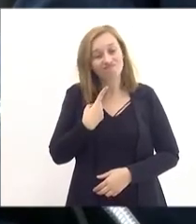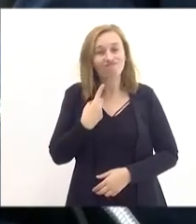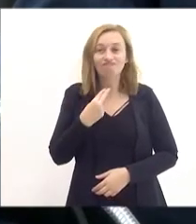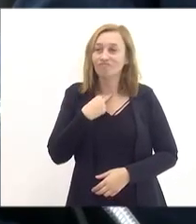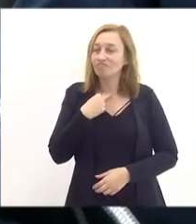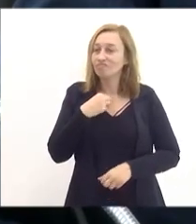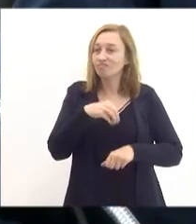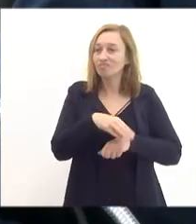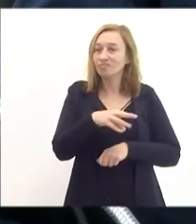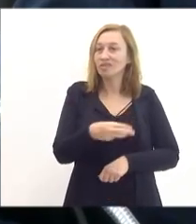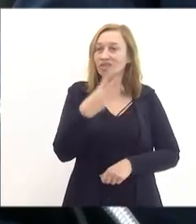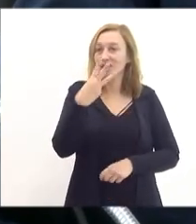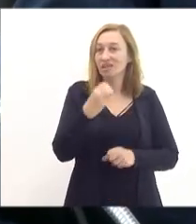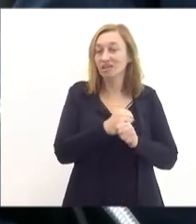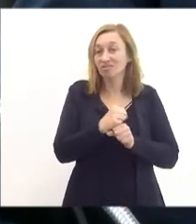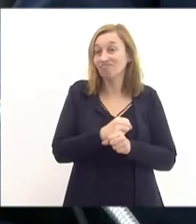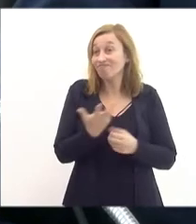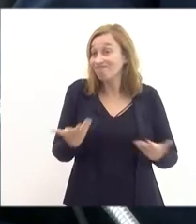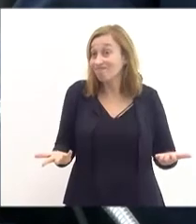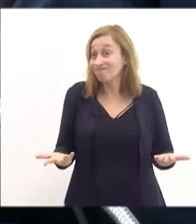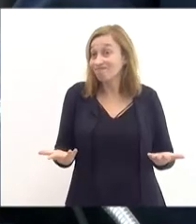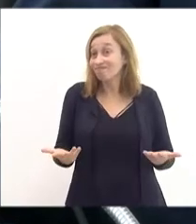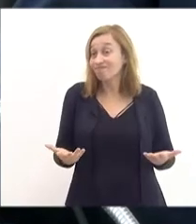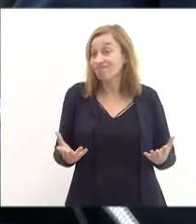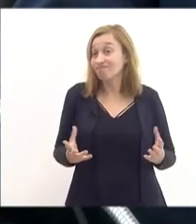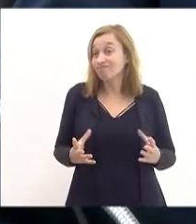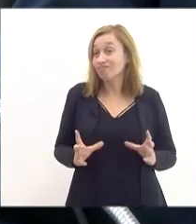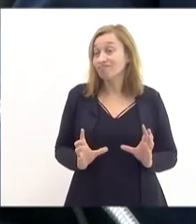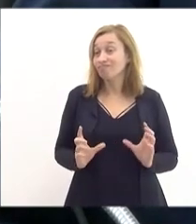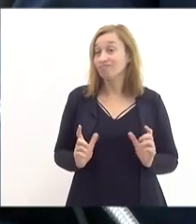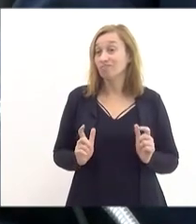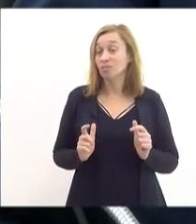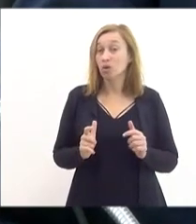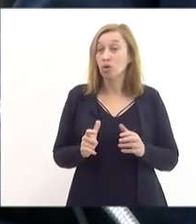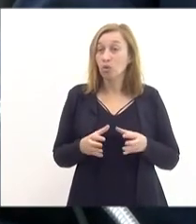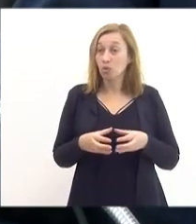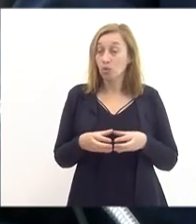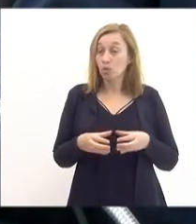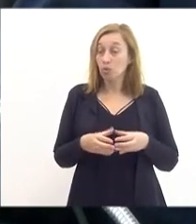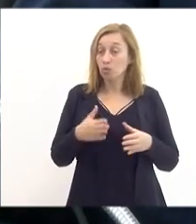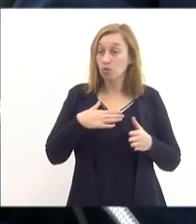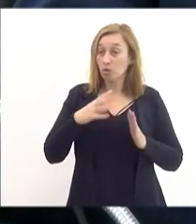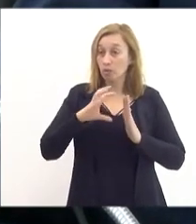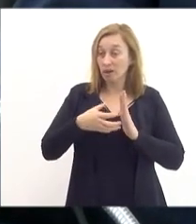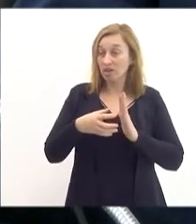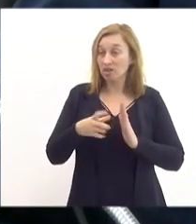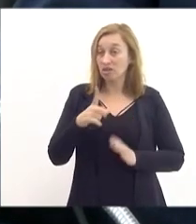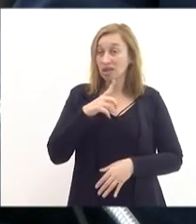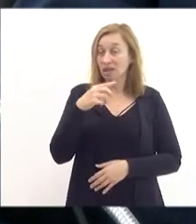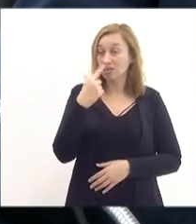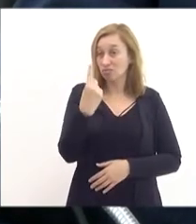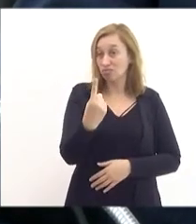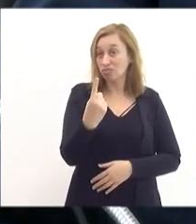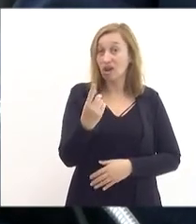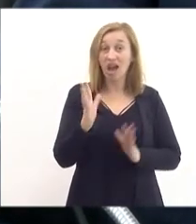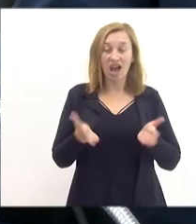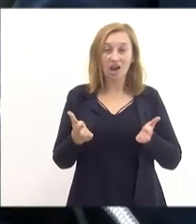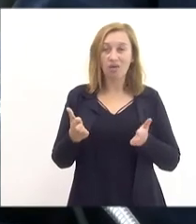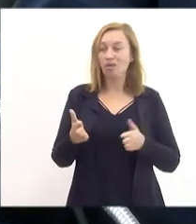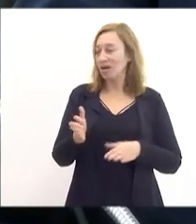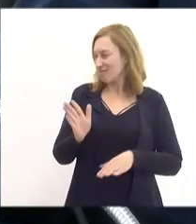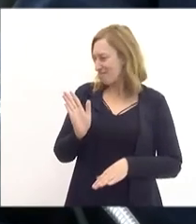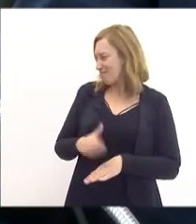destacar 3 anos, porque minha bancada só tinha 1. Agora eu posso destacar à vontade.